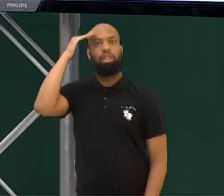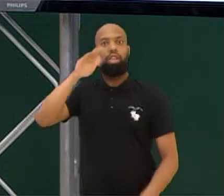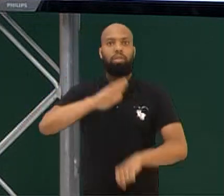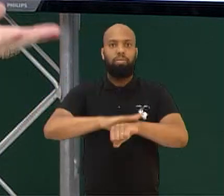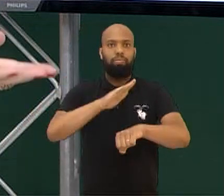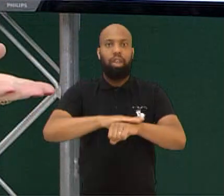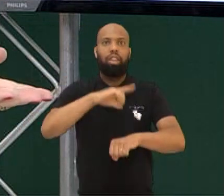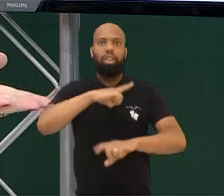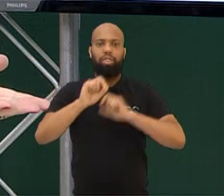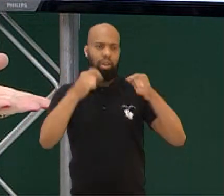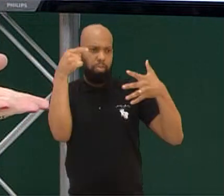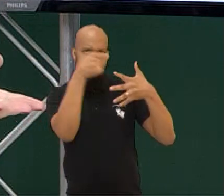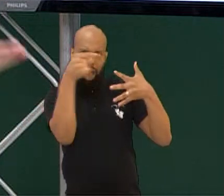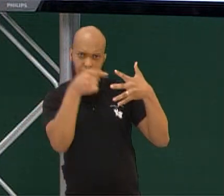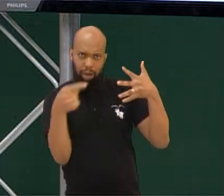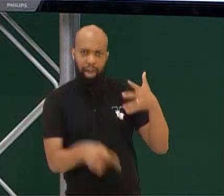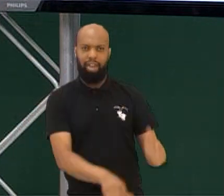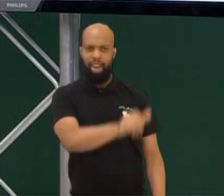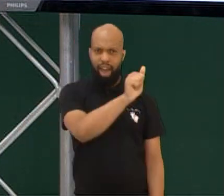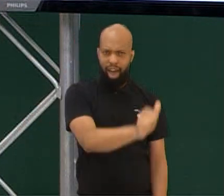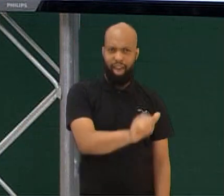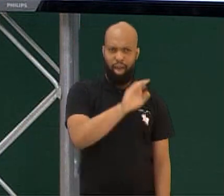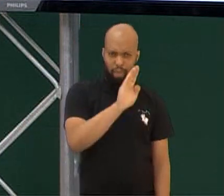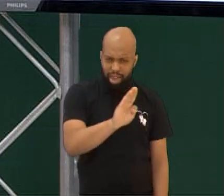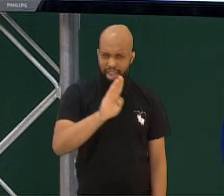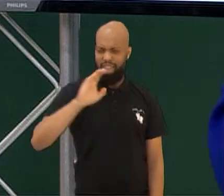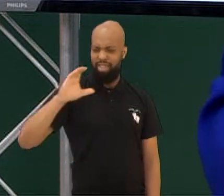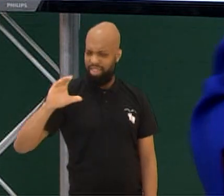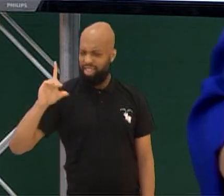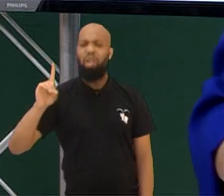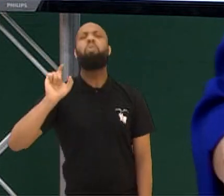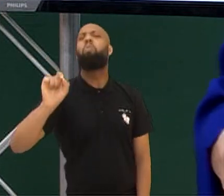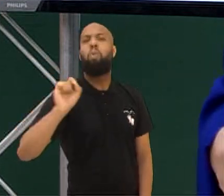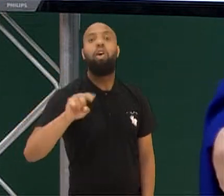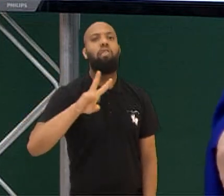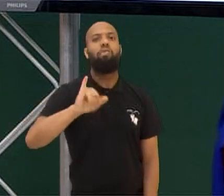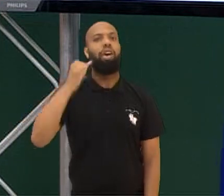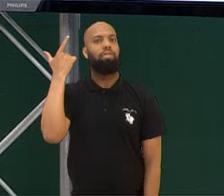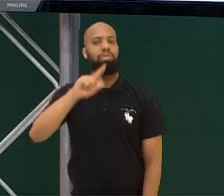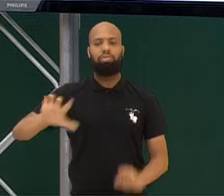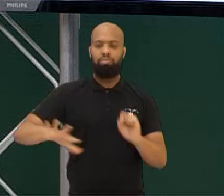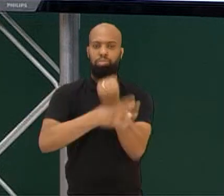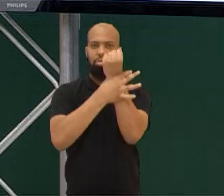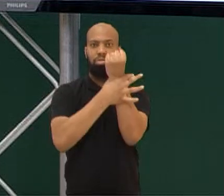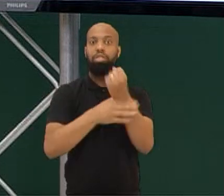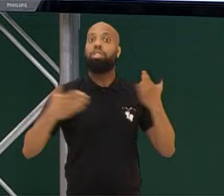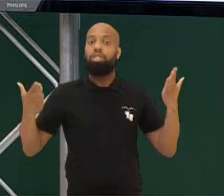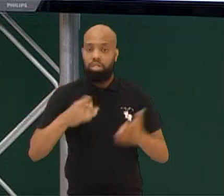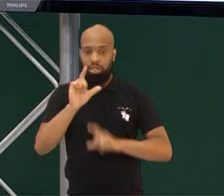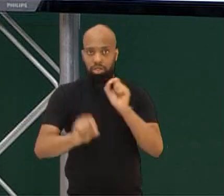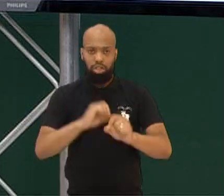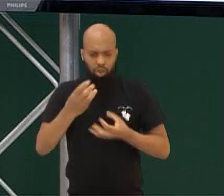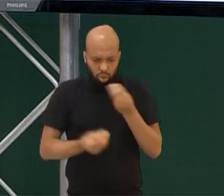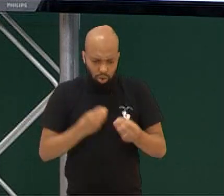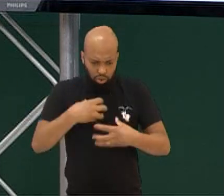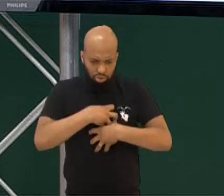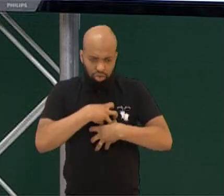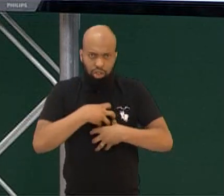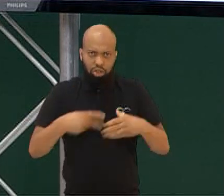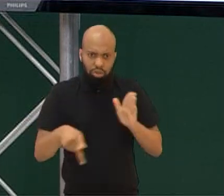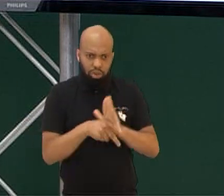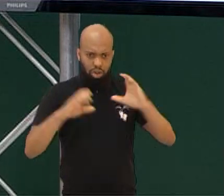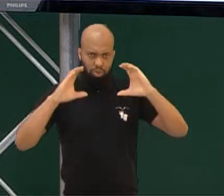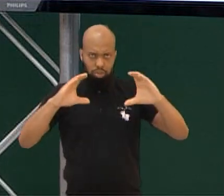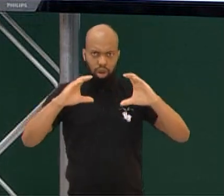aparecem aqueles parâmetros, aqueles coeficientes que a gente já falou no início da nossa aula, tá? Então, reforce bem como é o comportamento da